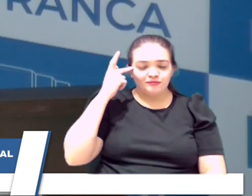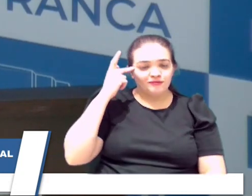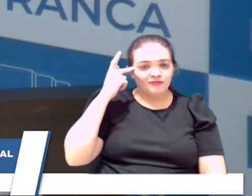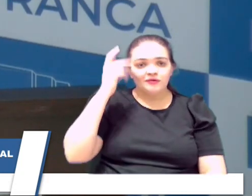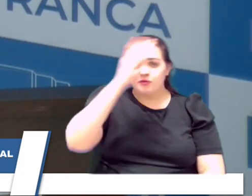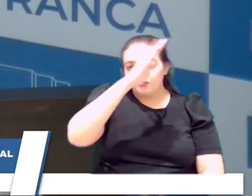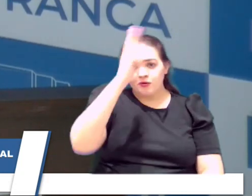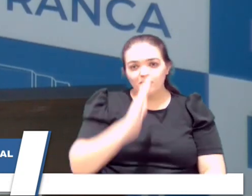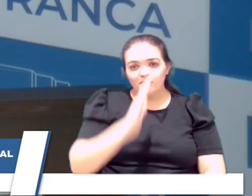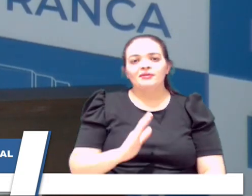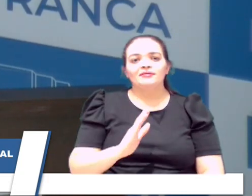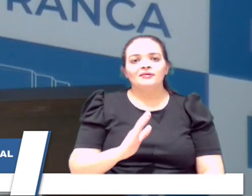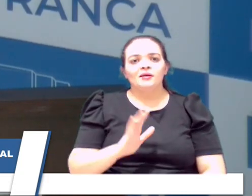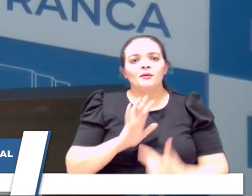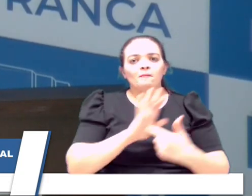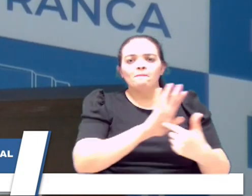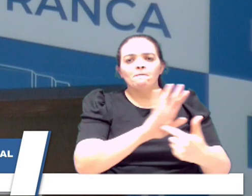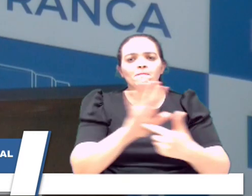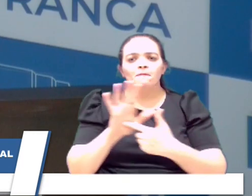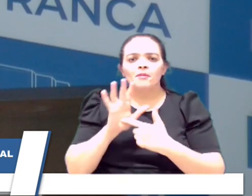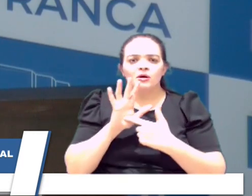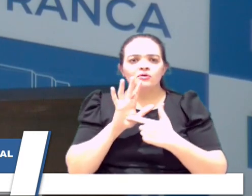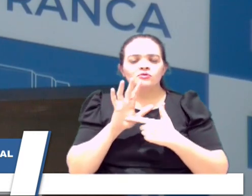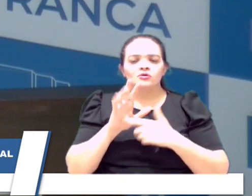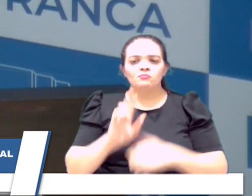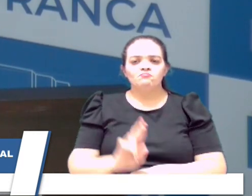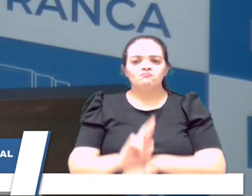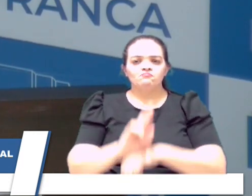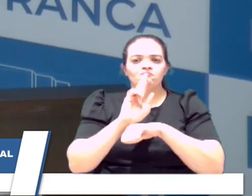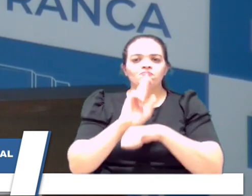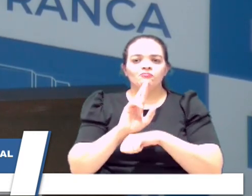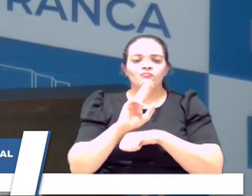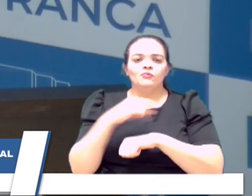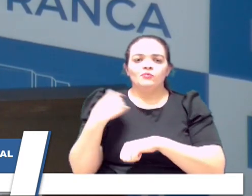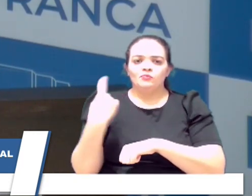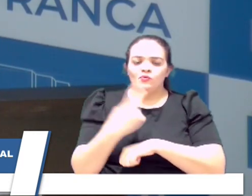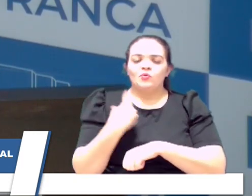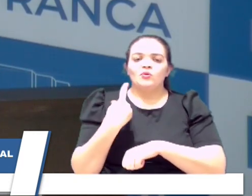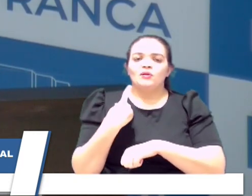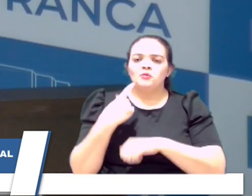país, que se mostra cada vez mais como essa referência. Então, a gente está aqui também para